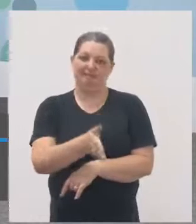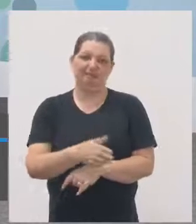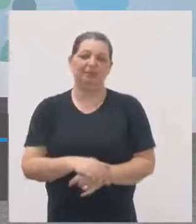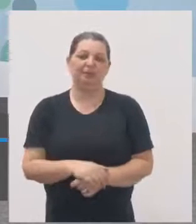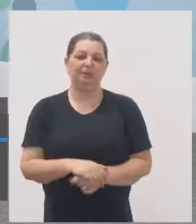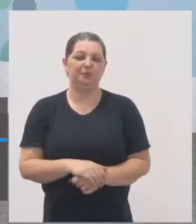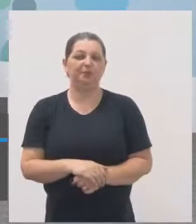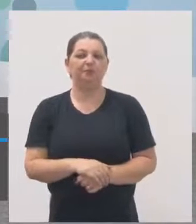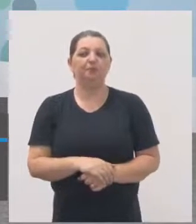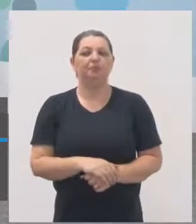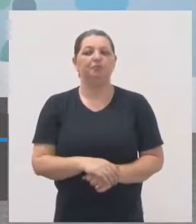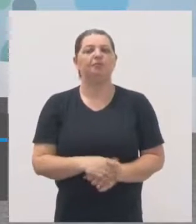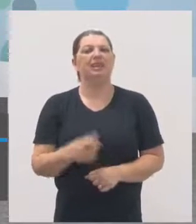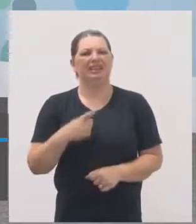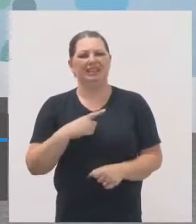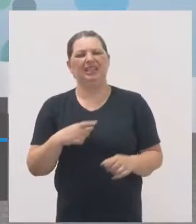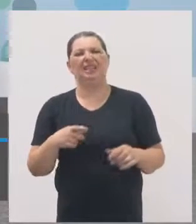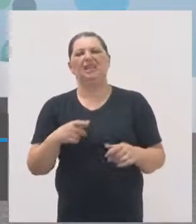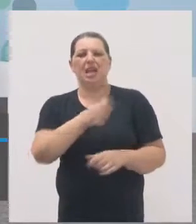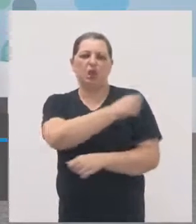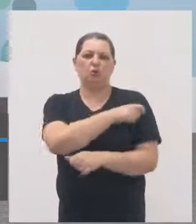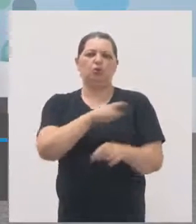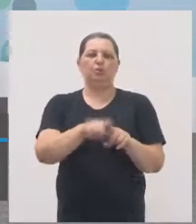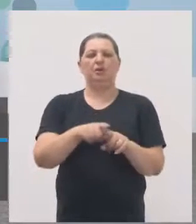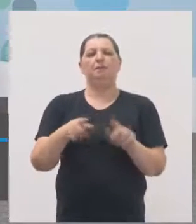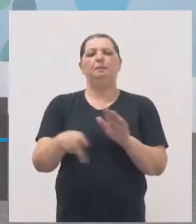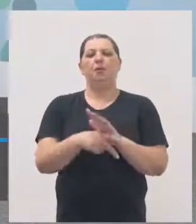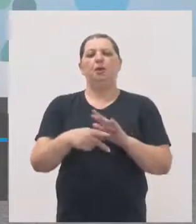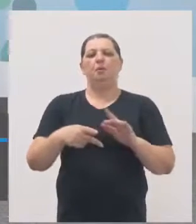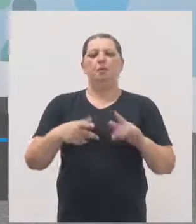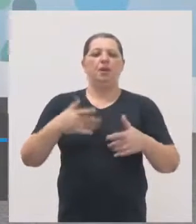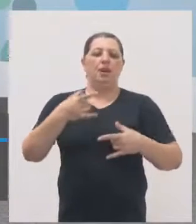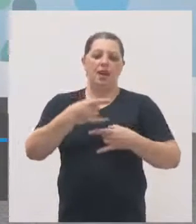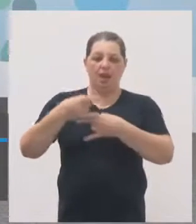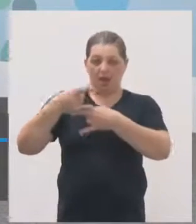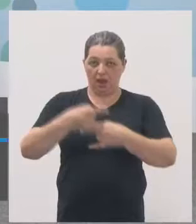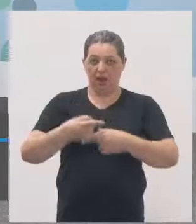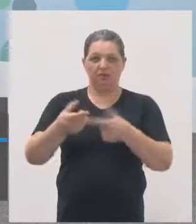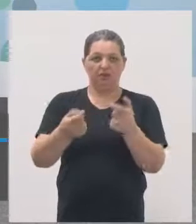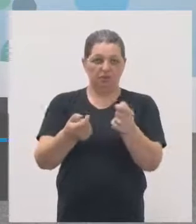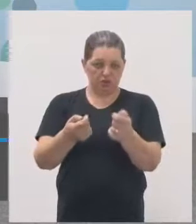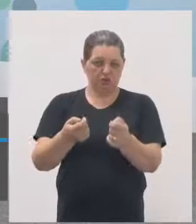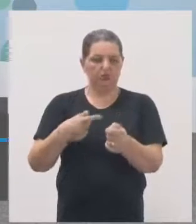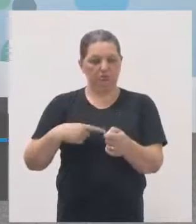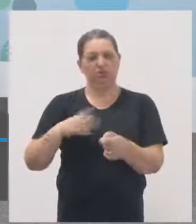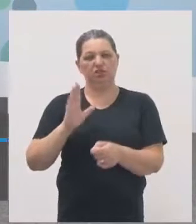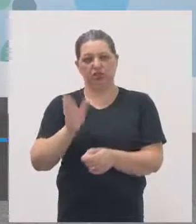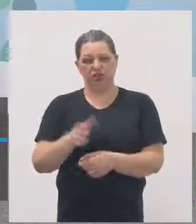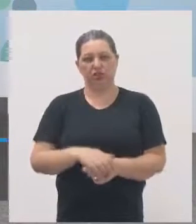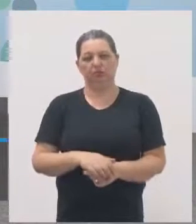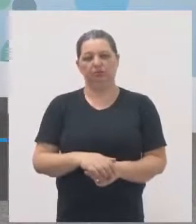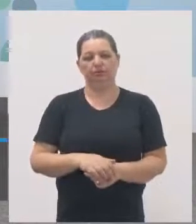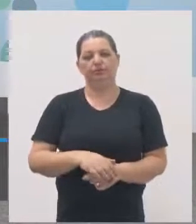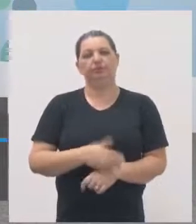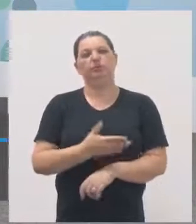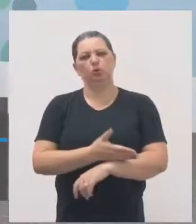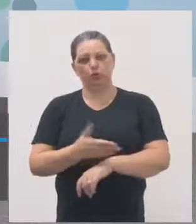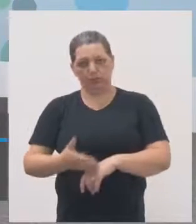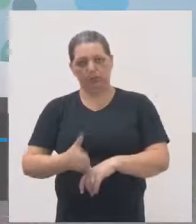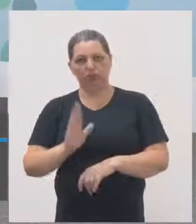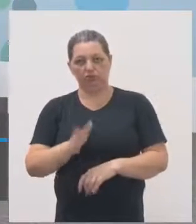Tem aluno que faz live de jogo, então eles já são bem familiarizados com essas